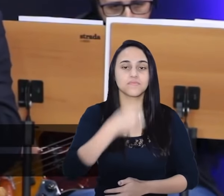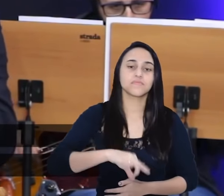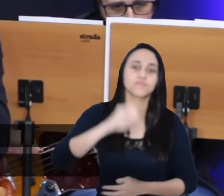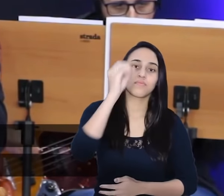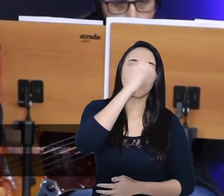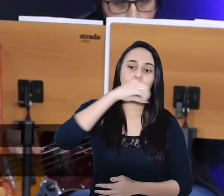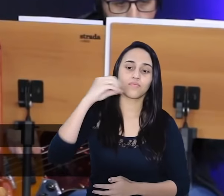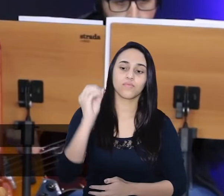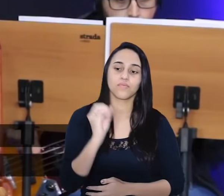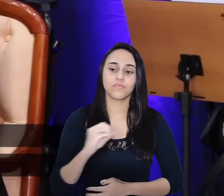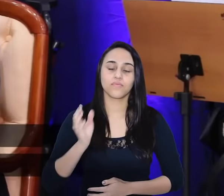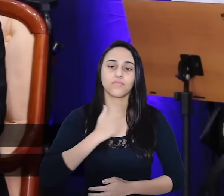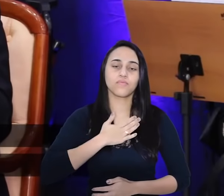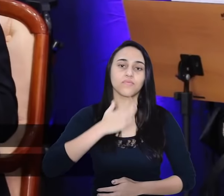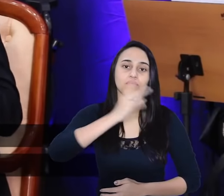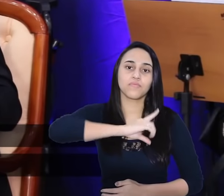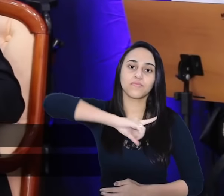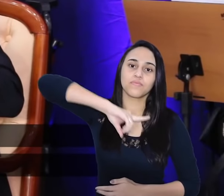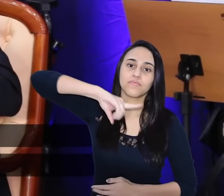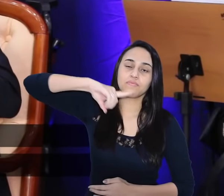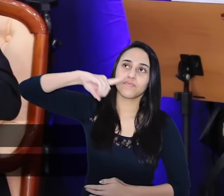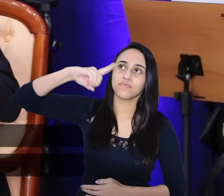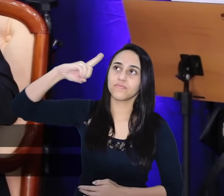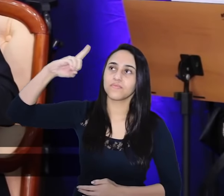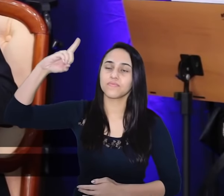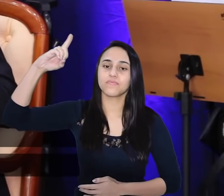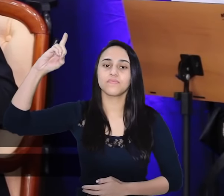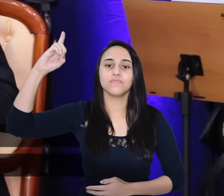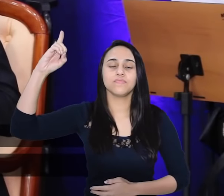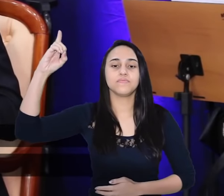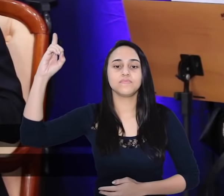cristãos. Oh, meu